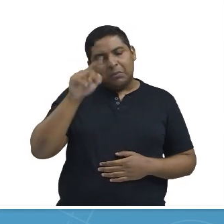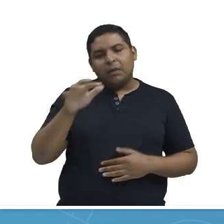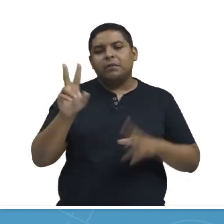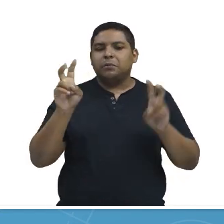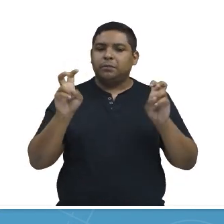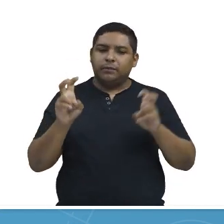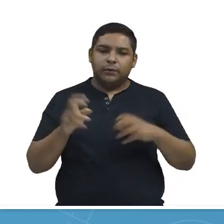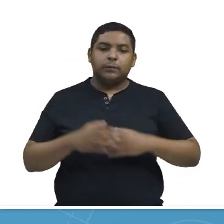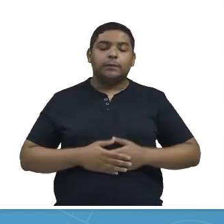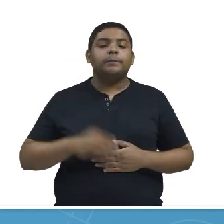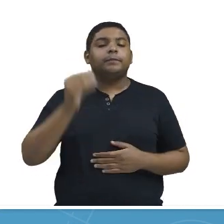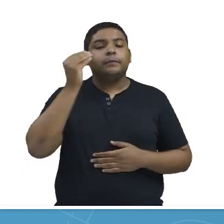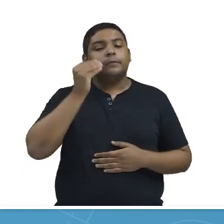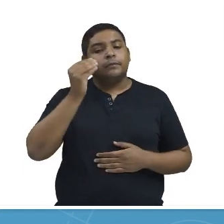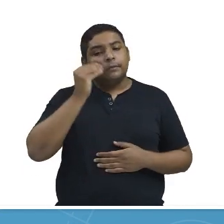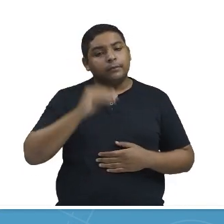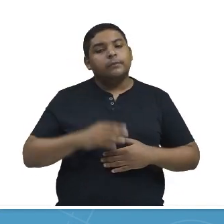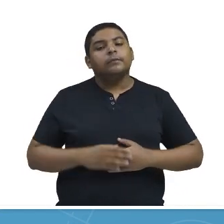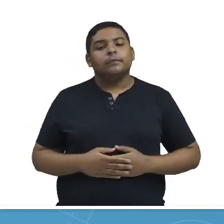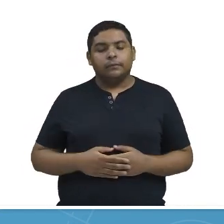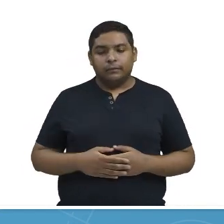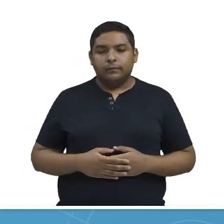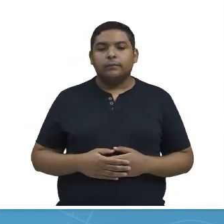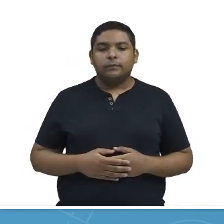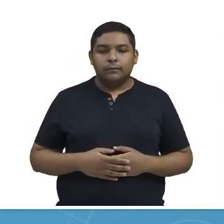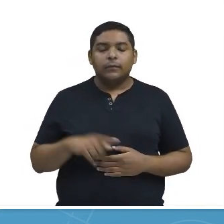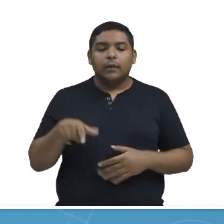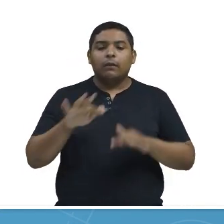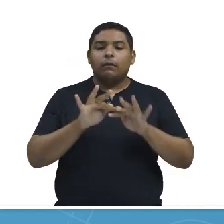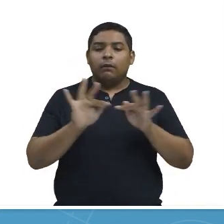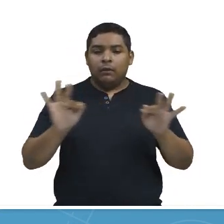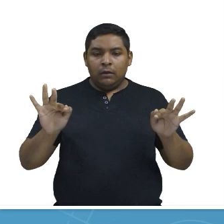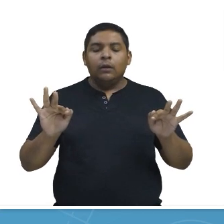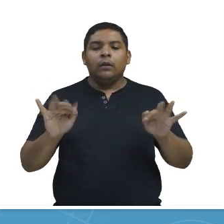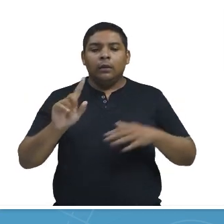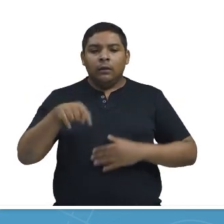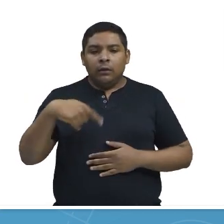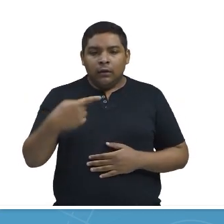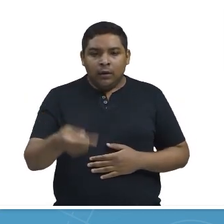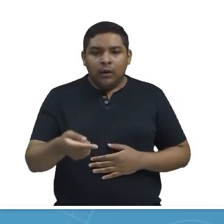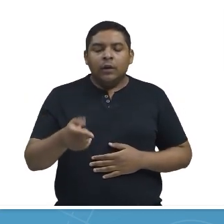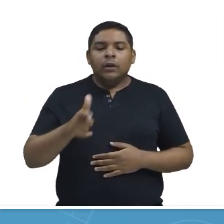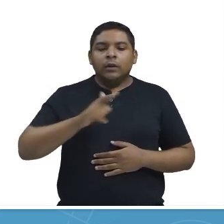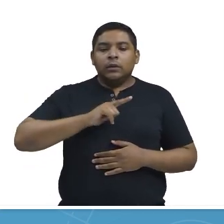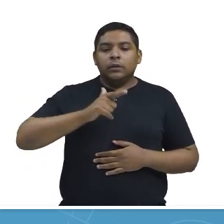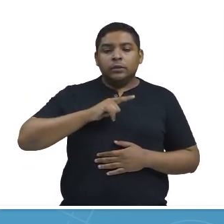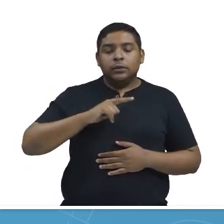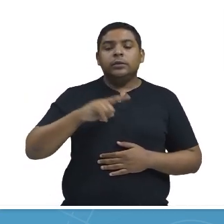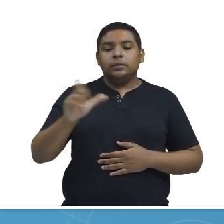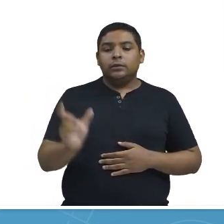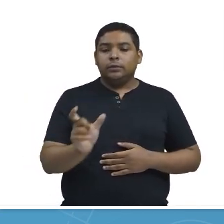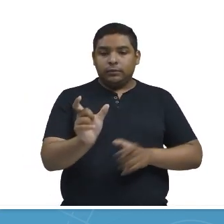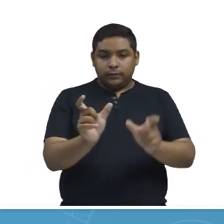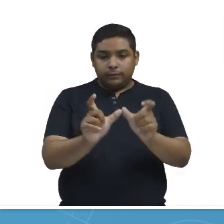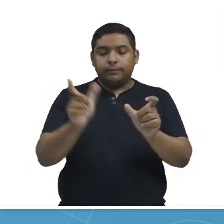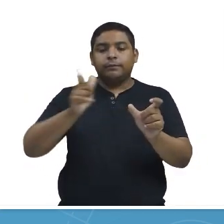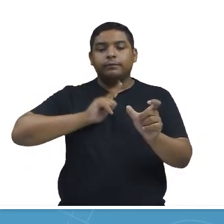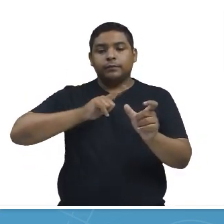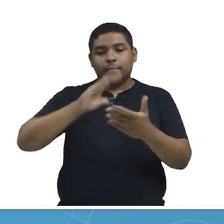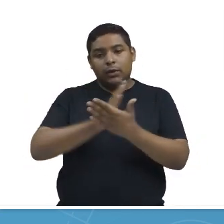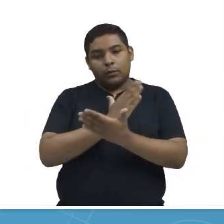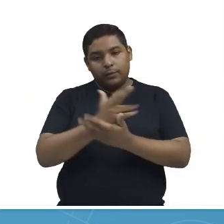Então, observe, o whose na frase, ele aparece logo depois da pessoa ou algo que possui,